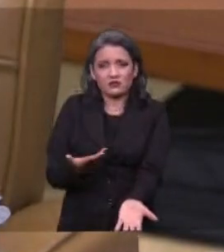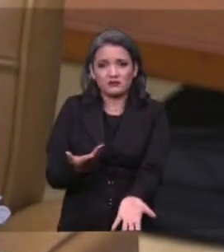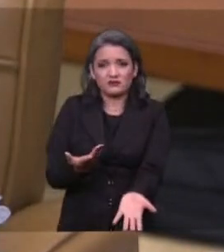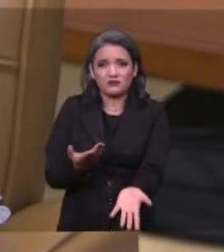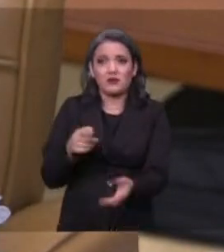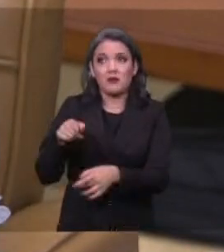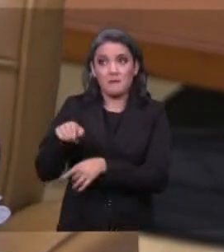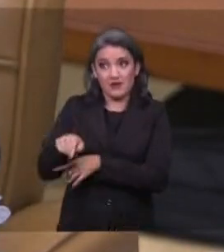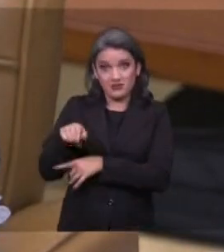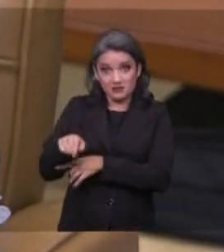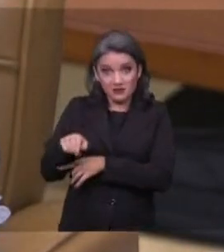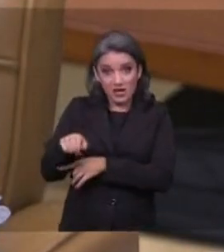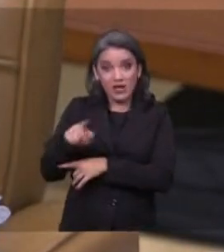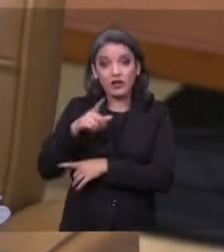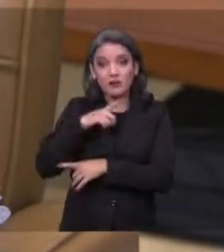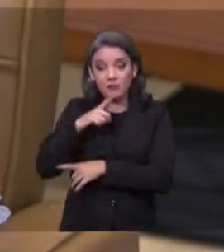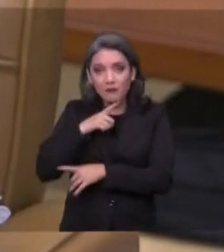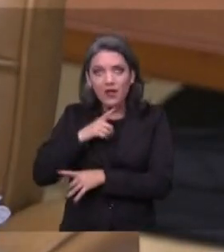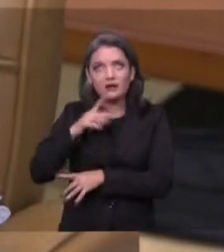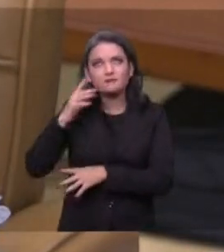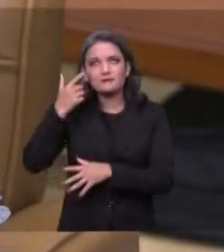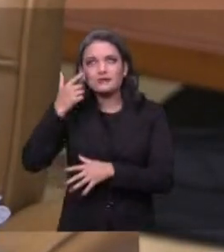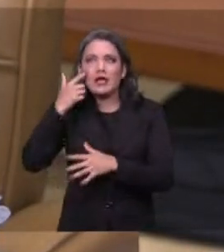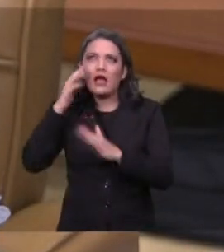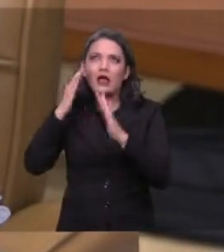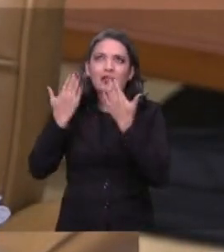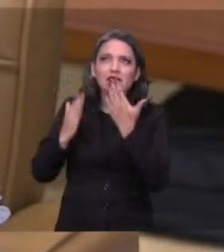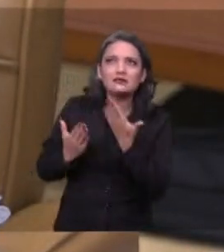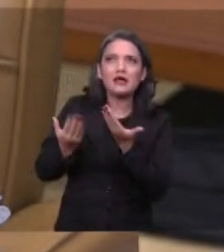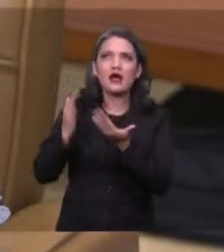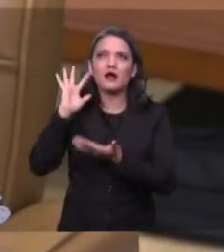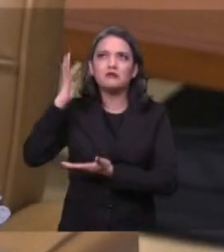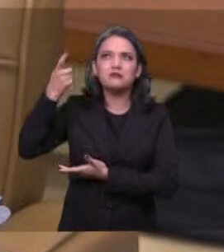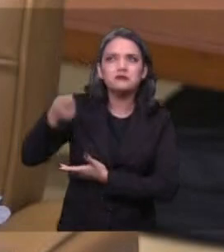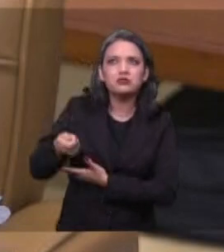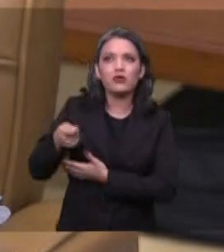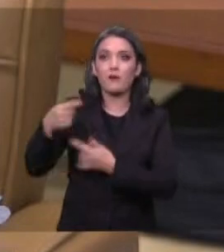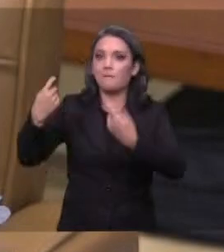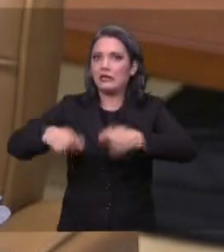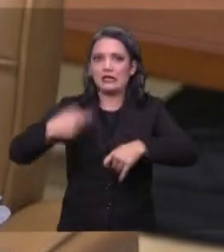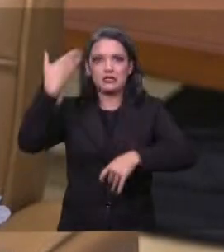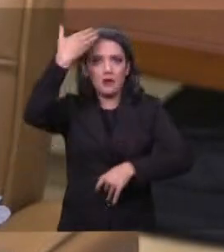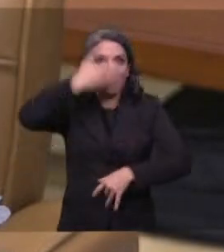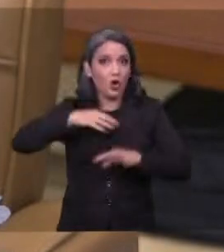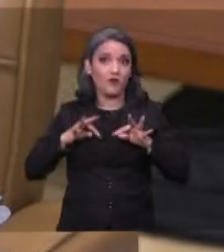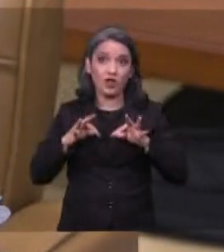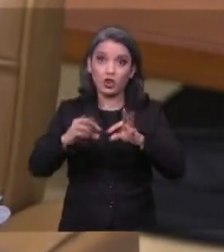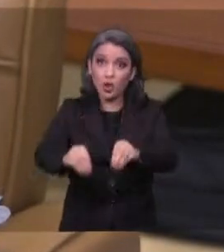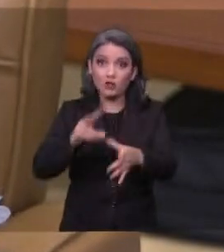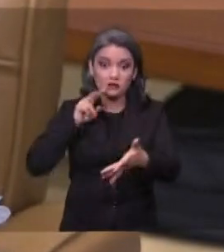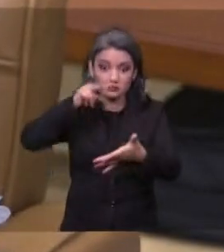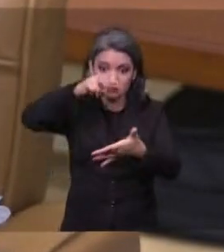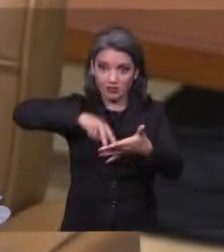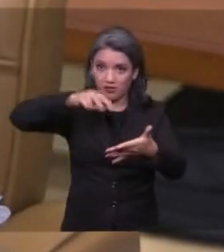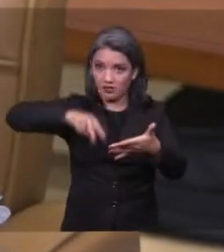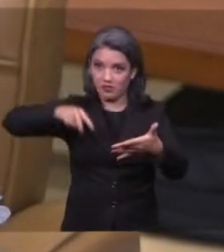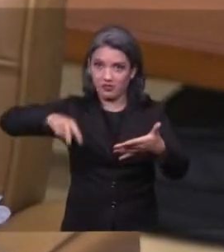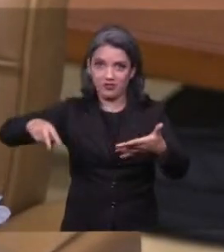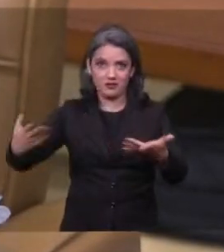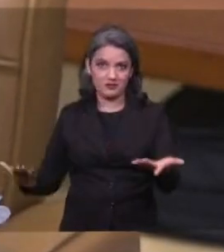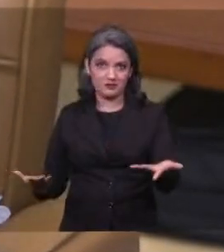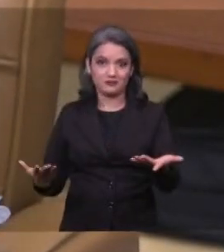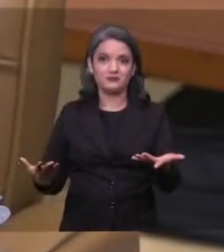deve permitir que ele tenha acesso a todas as provas que foram colhidas durante o processo. Até porque, lá na